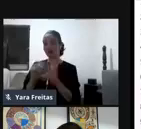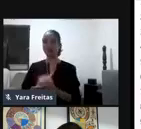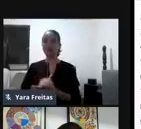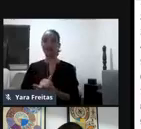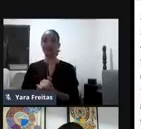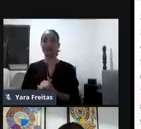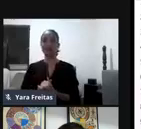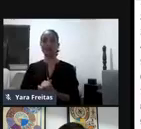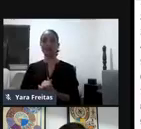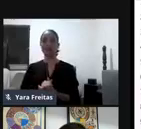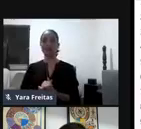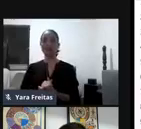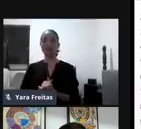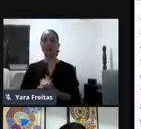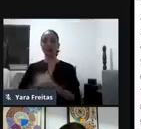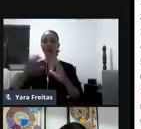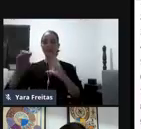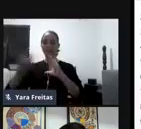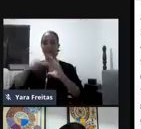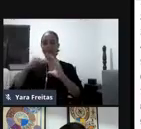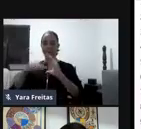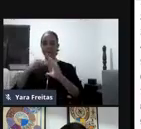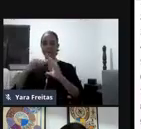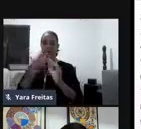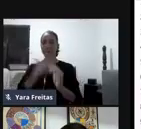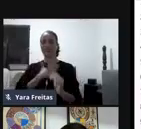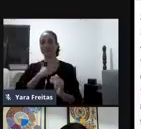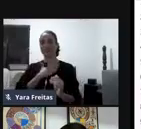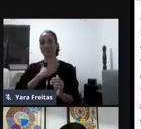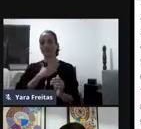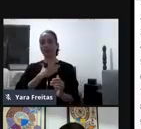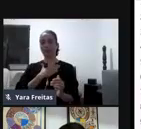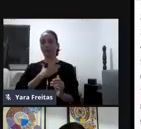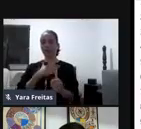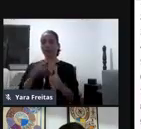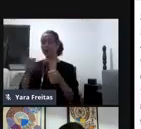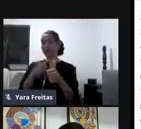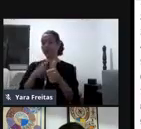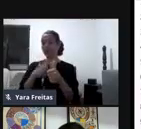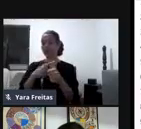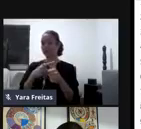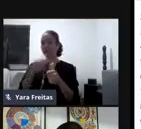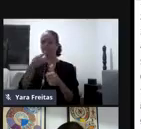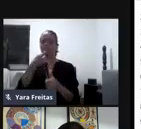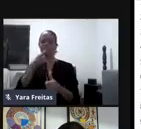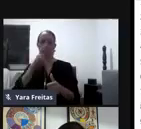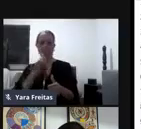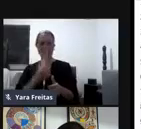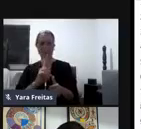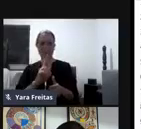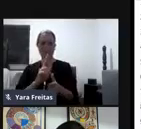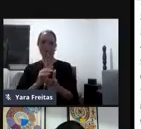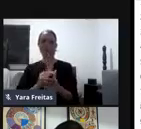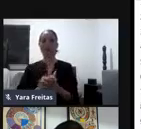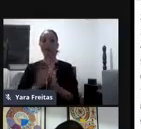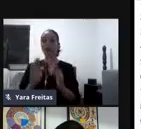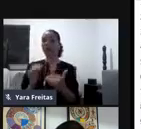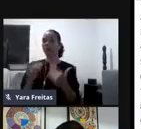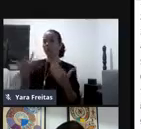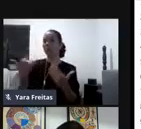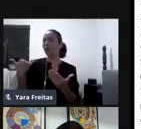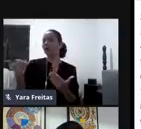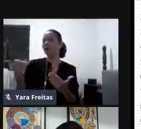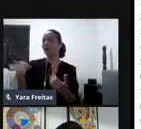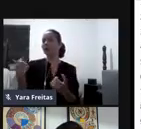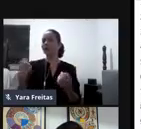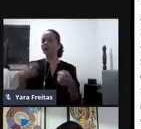vocês mandaram aqui pelo chat, né? Uma das perguntas em qual idade a gente tem que